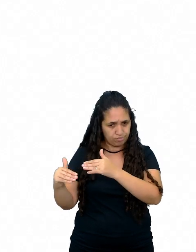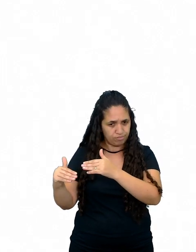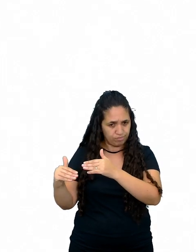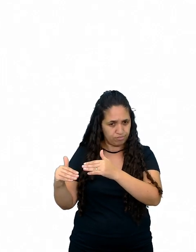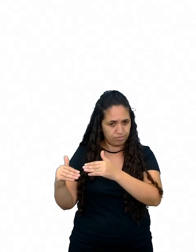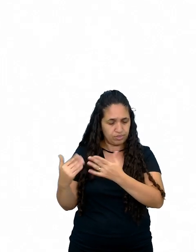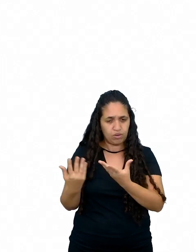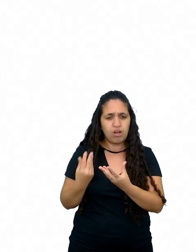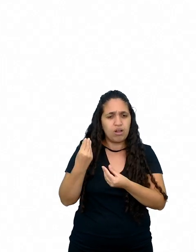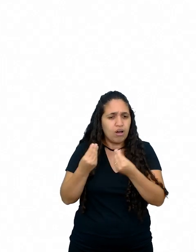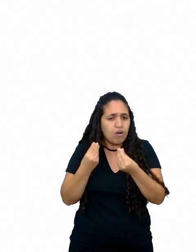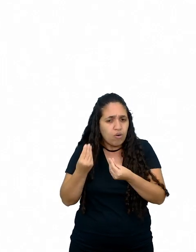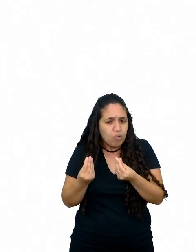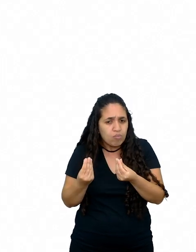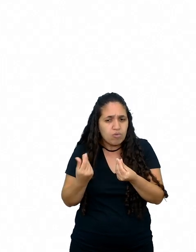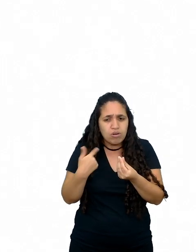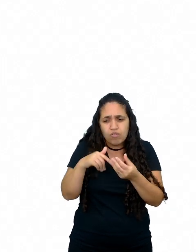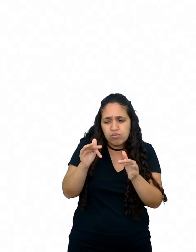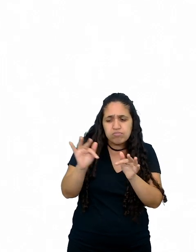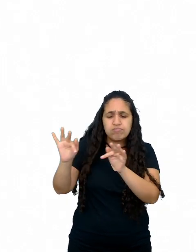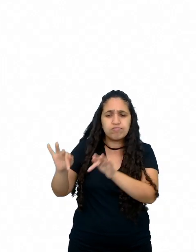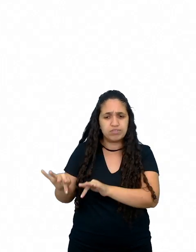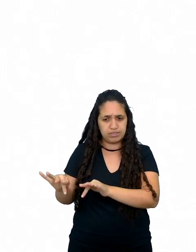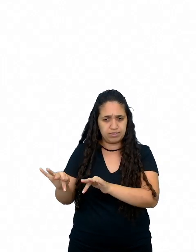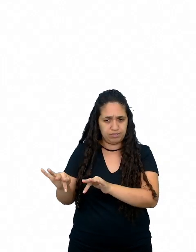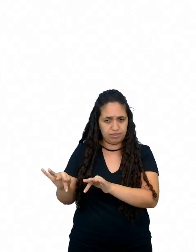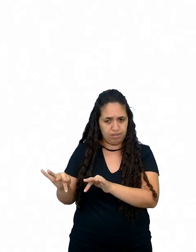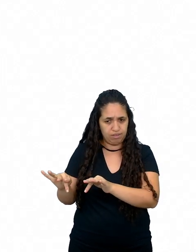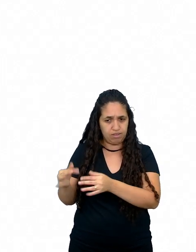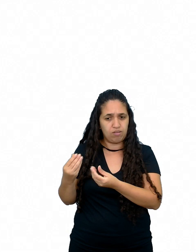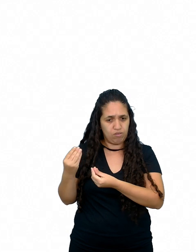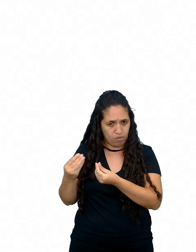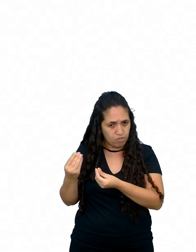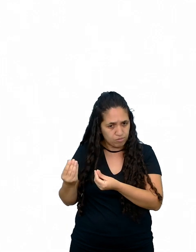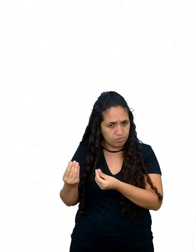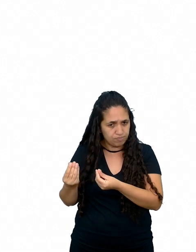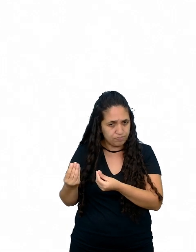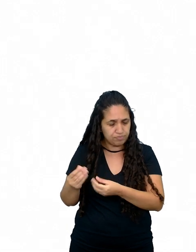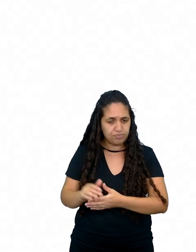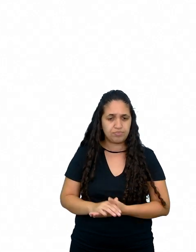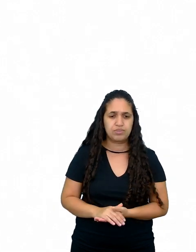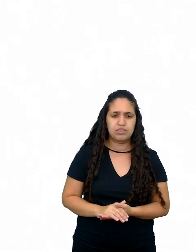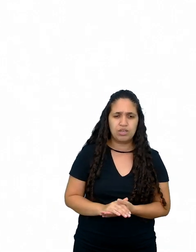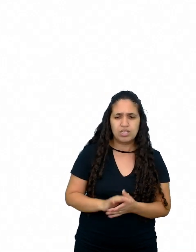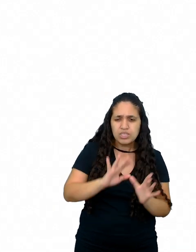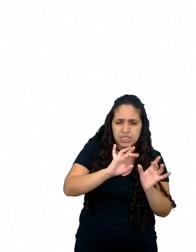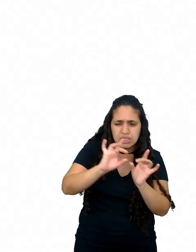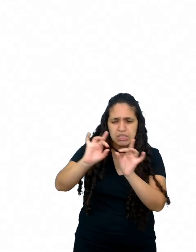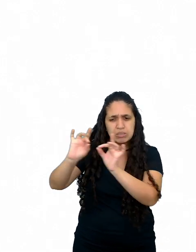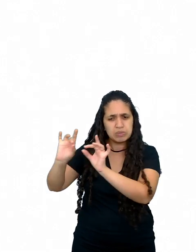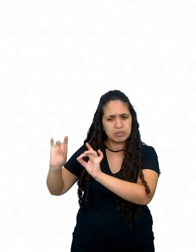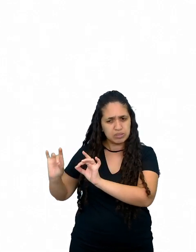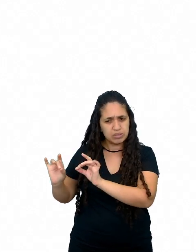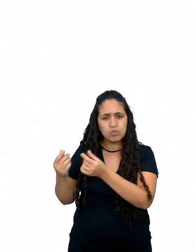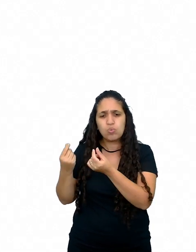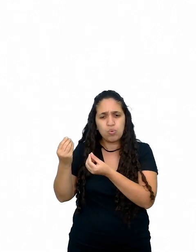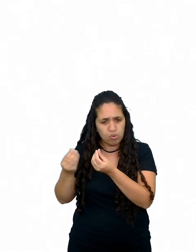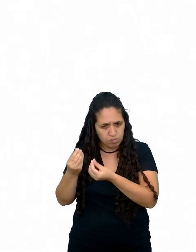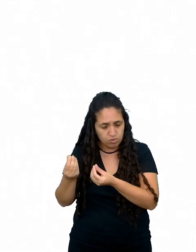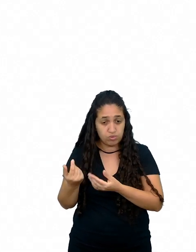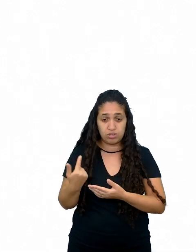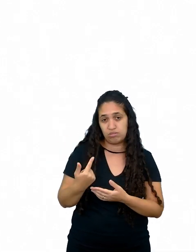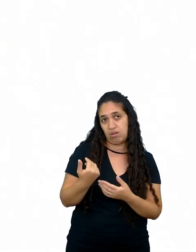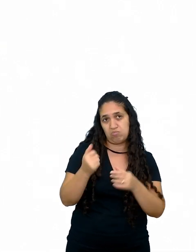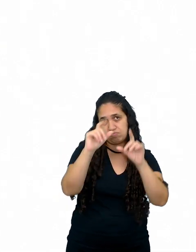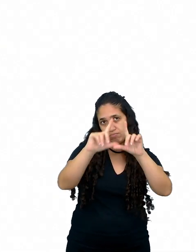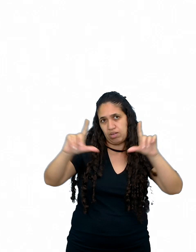Então, como que eu vou finalizar essa aula? Né? Como é que eu vou sistematizar tudo isso? Eu posso fazer um painel